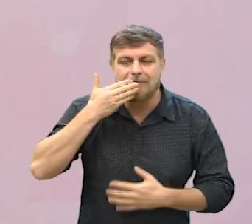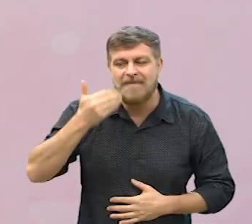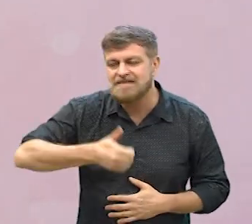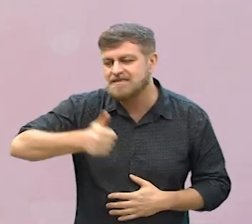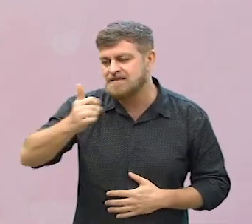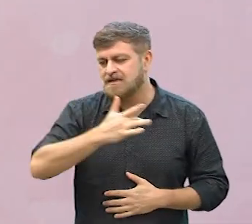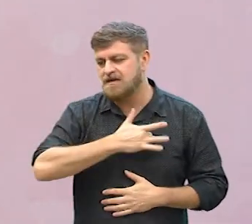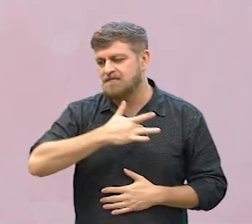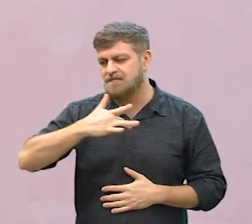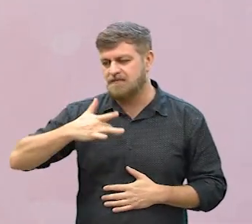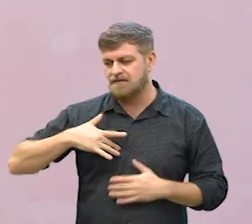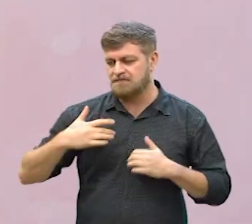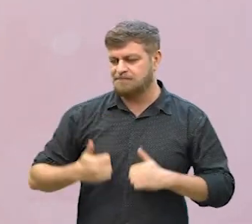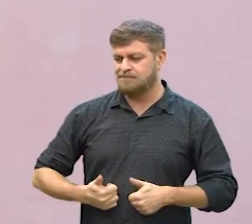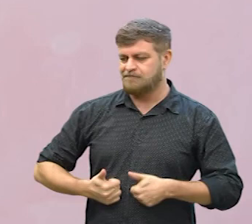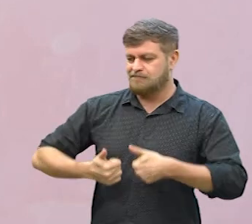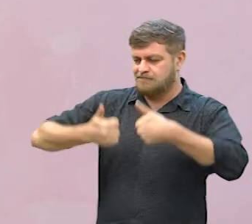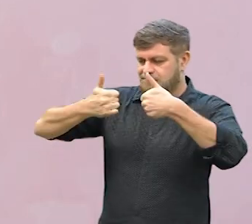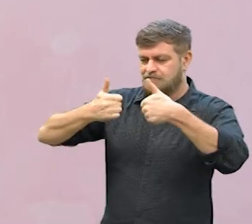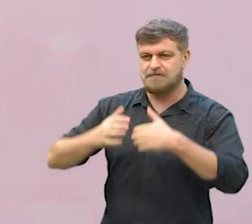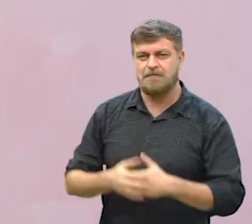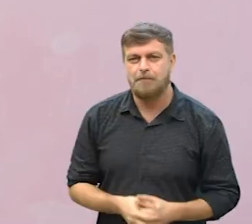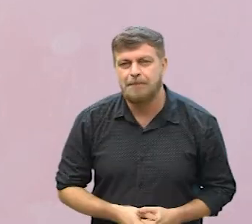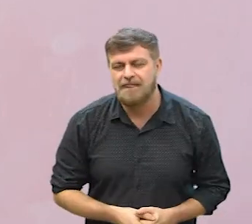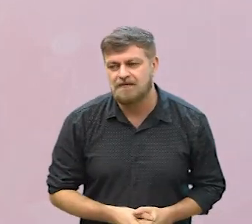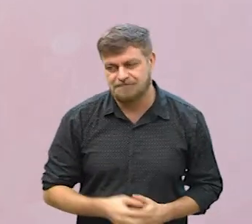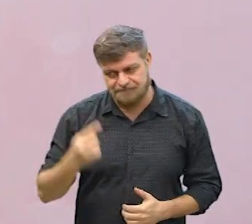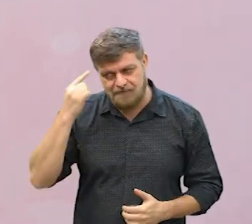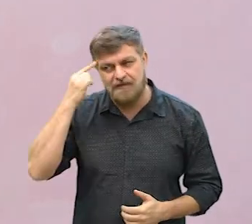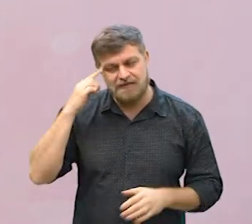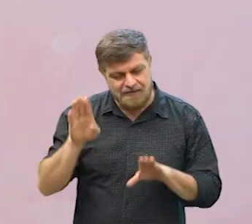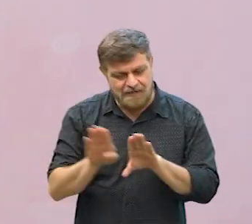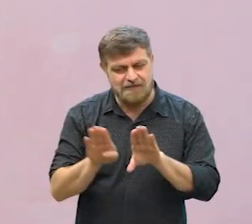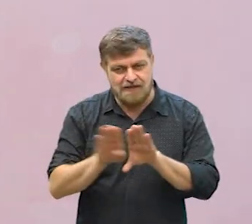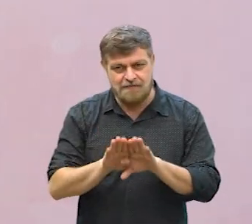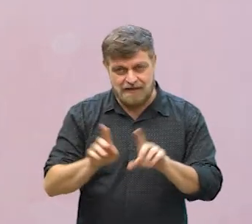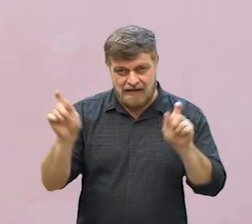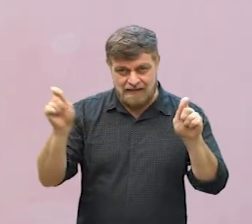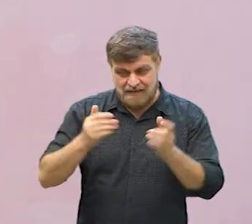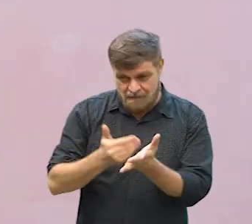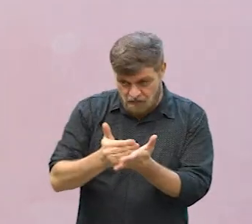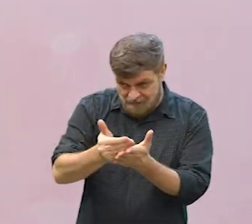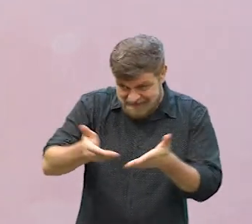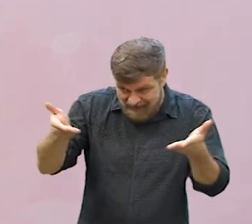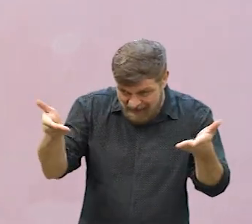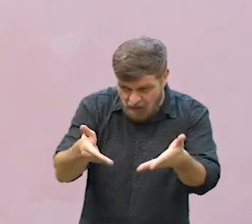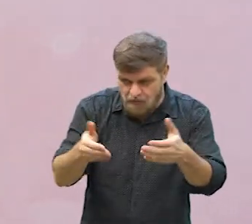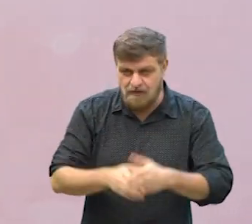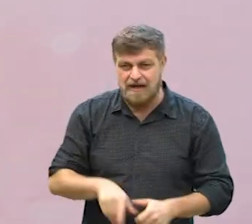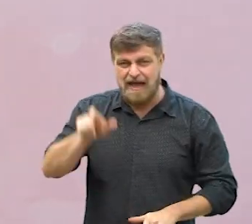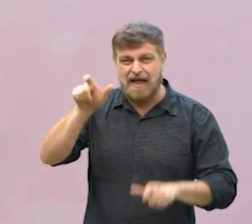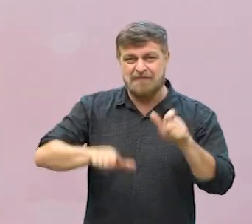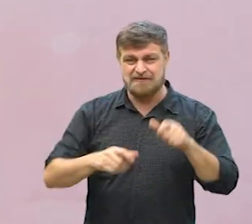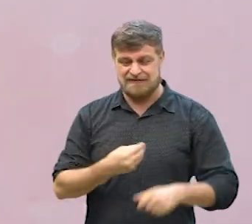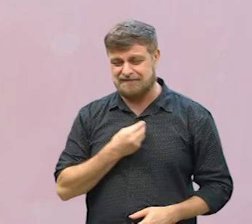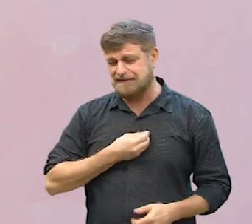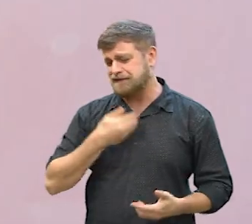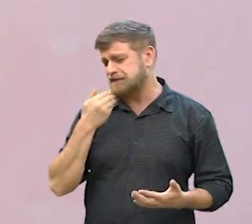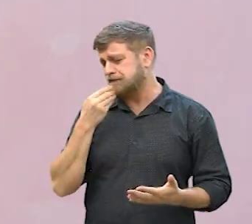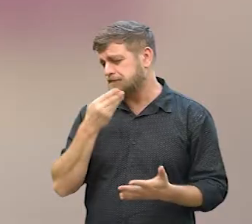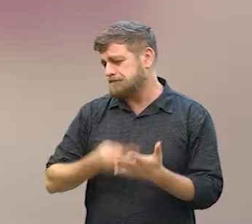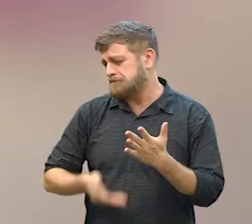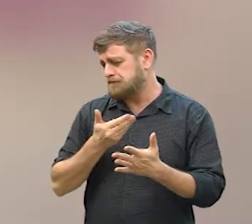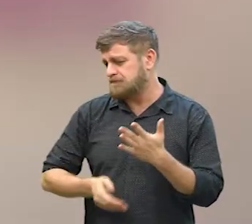se alimentar melhor, ter uma vida melhor para o nosso bem físico e mental também? É possível começar agora, para quem está tudo